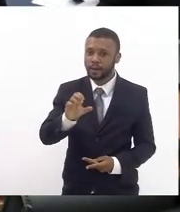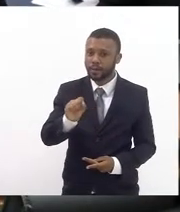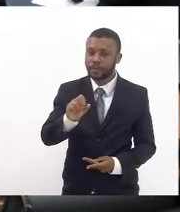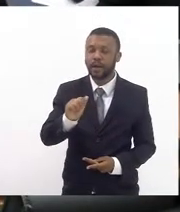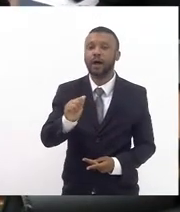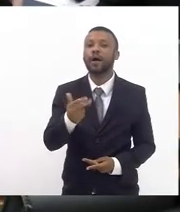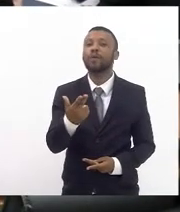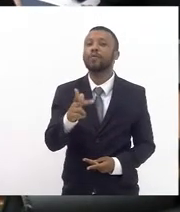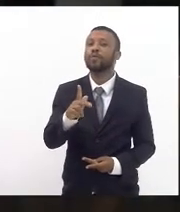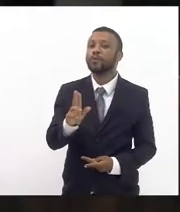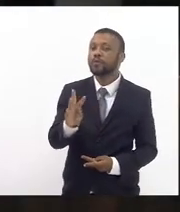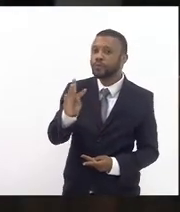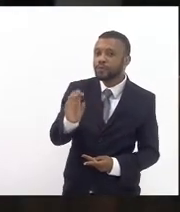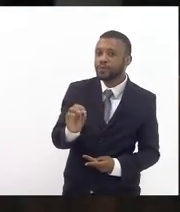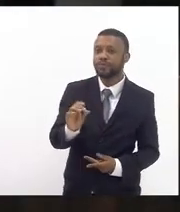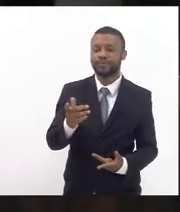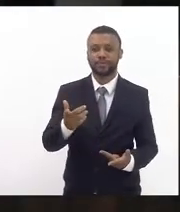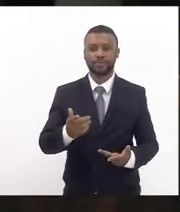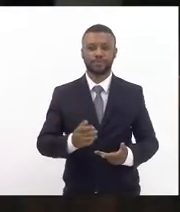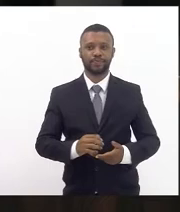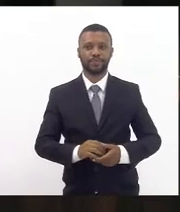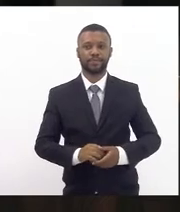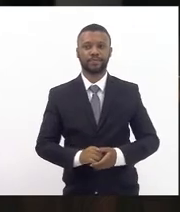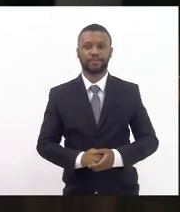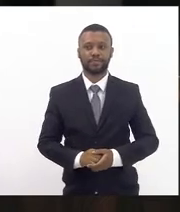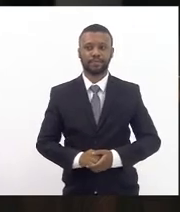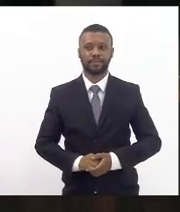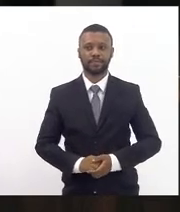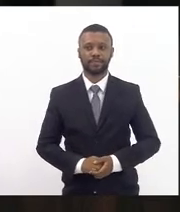Essa gravata está certinha que eu vou fazendo aqui.